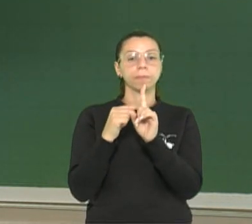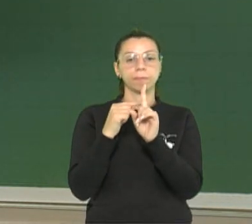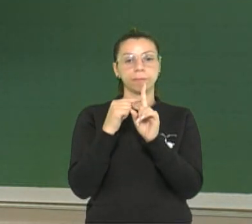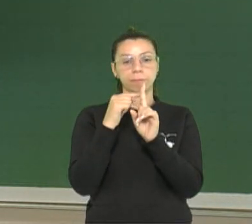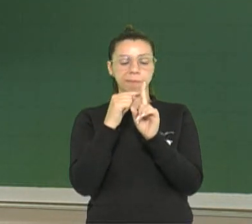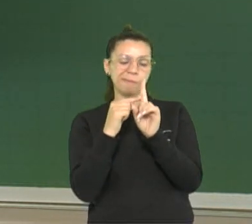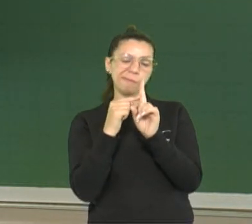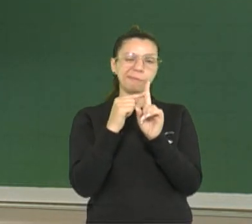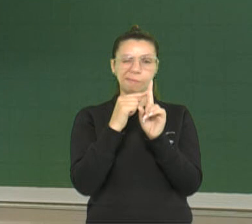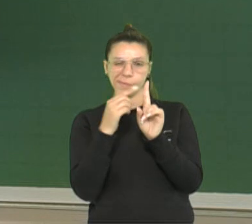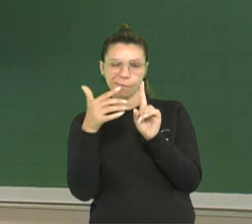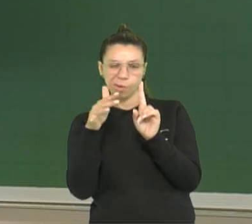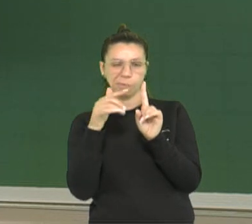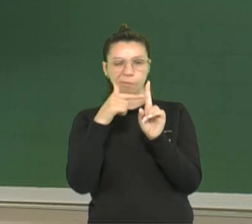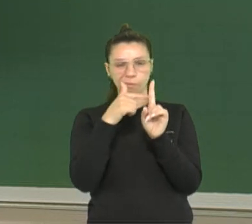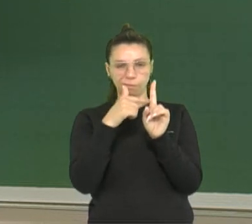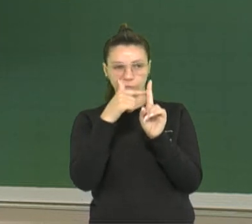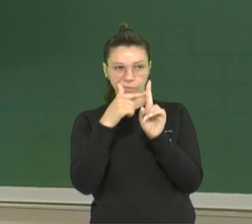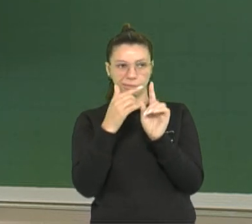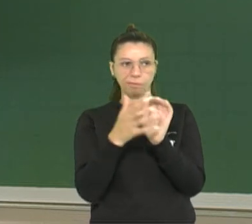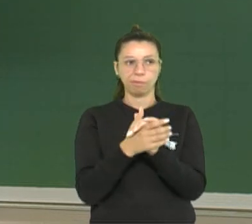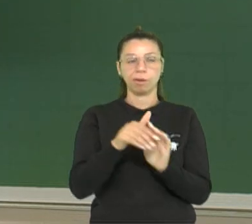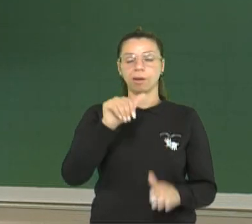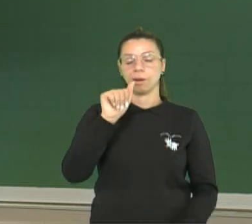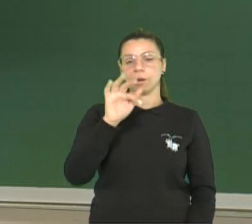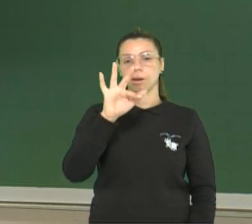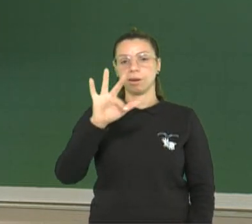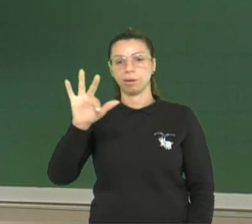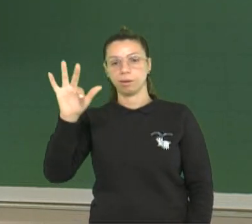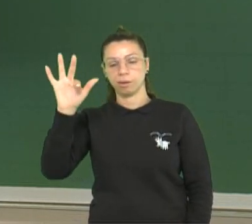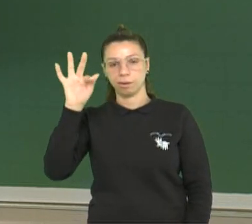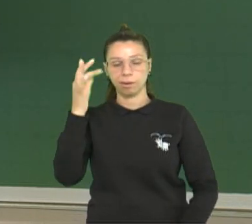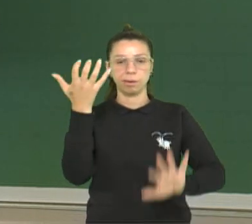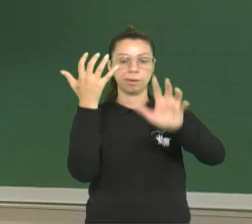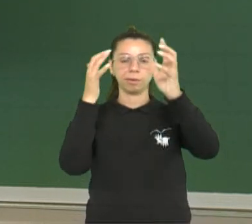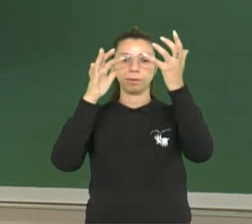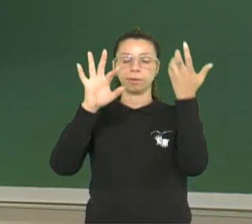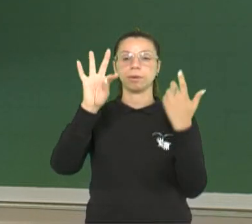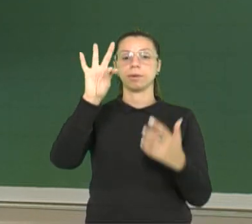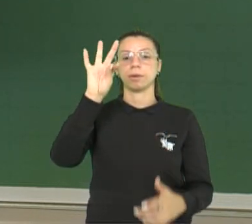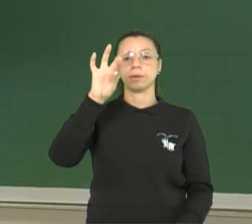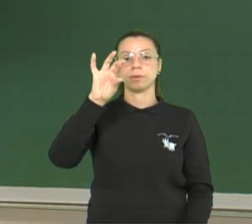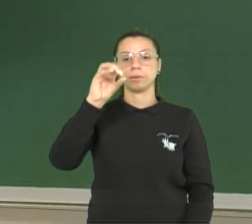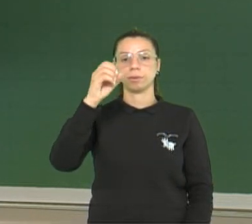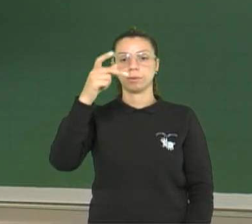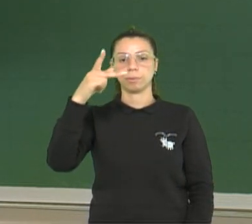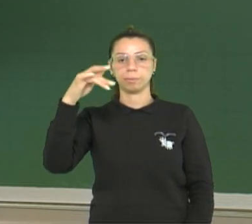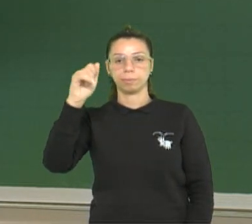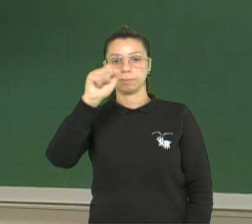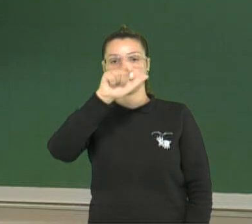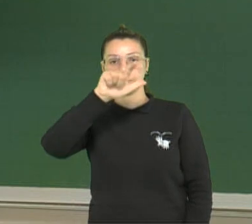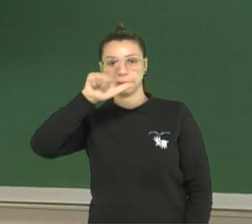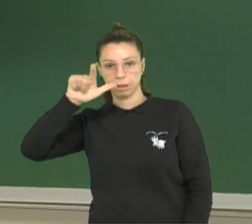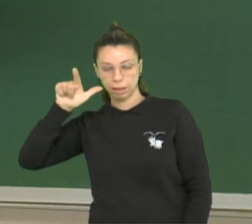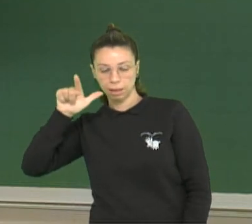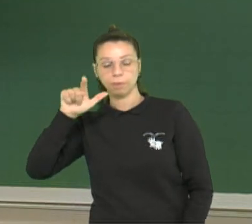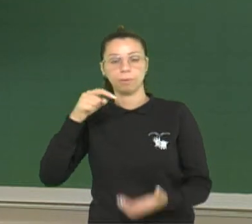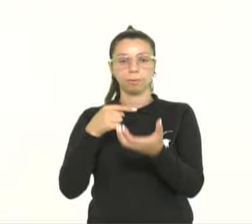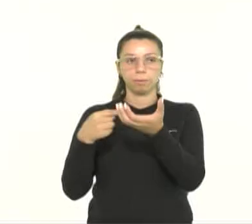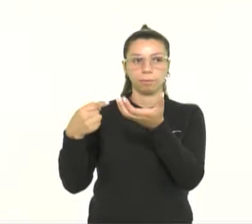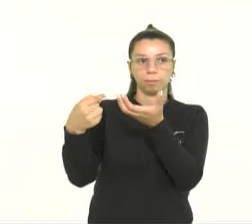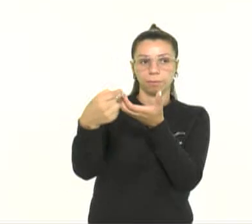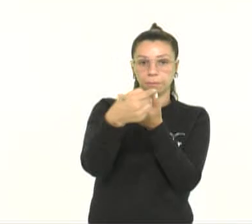mais amenas. E o AF é o clima tropical equatorial. Por mais que ele esteja na